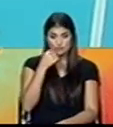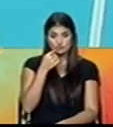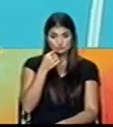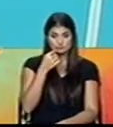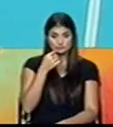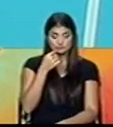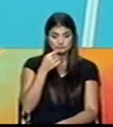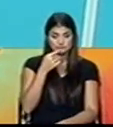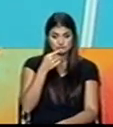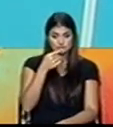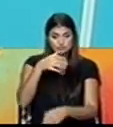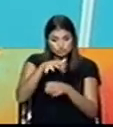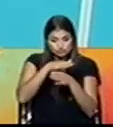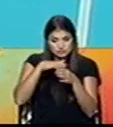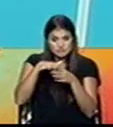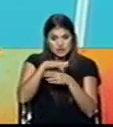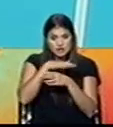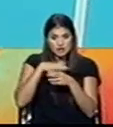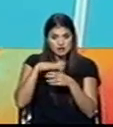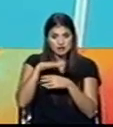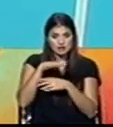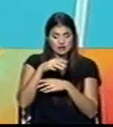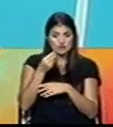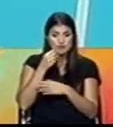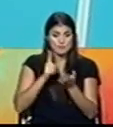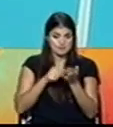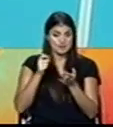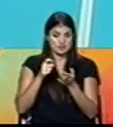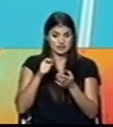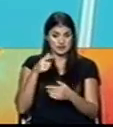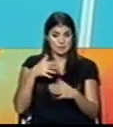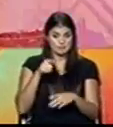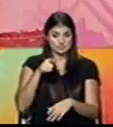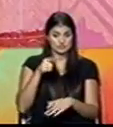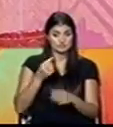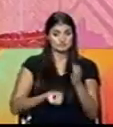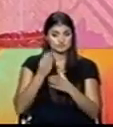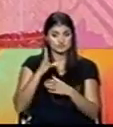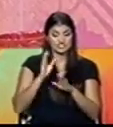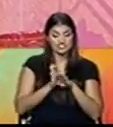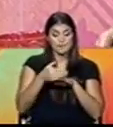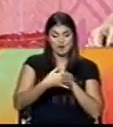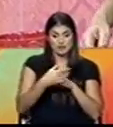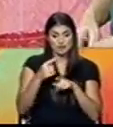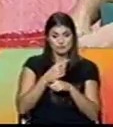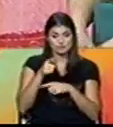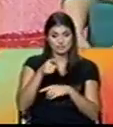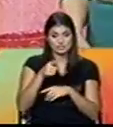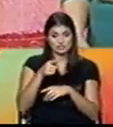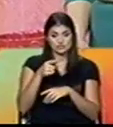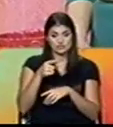é coberto. Isto é um bolo que se come só muito nos Estados Unidos, apesar de ele ter origem jamaicana, porque todos estes ingredientes são ingredientes...